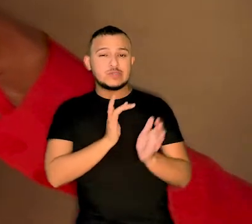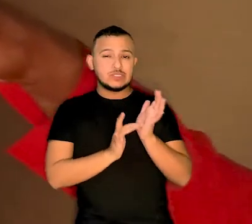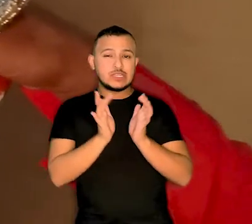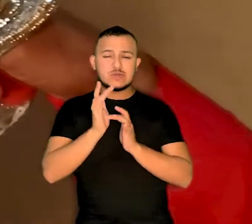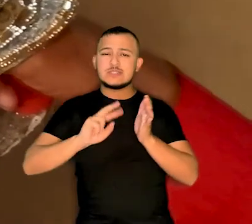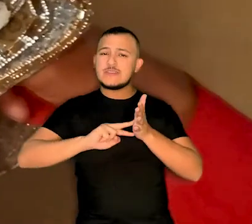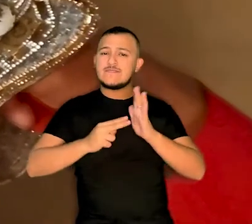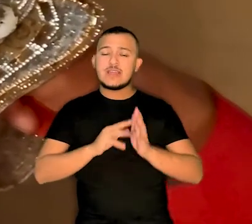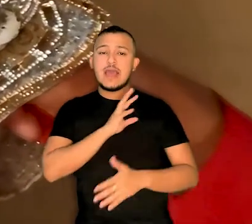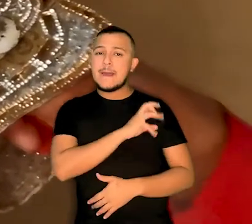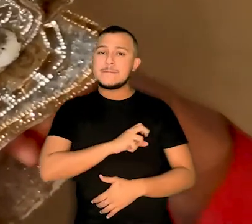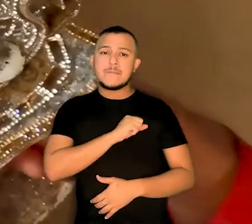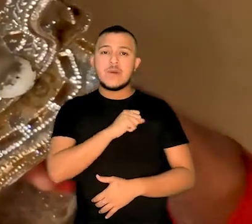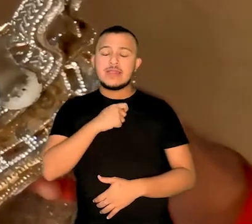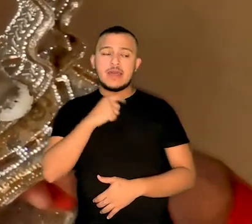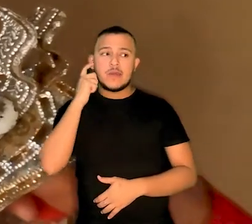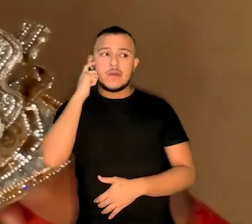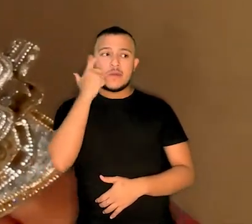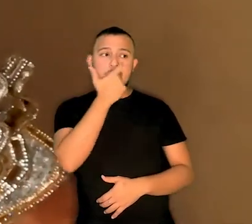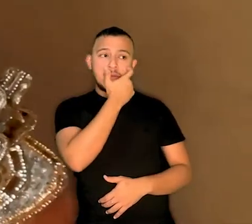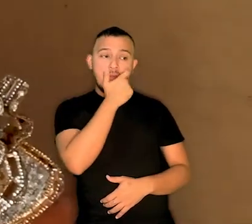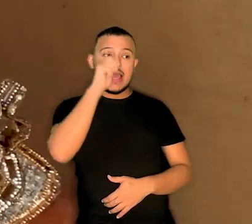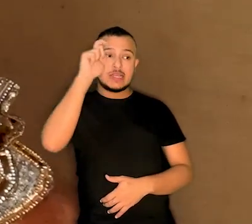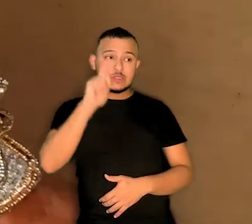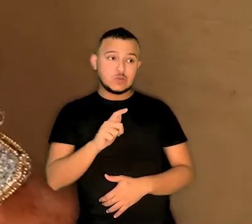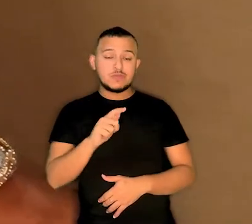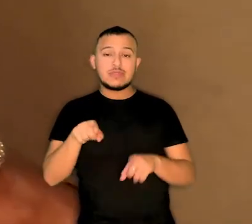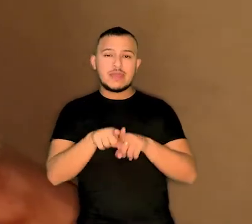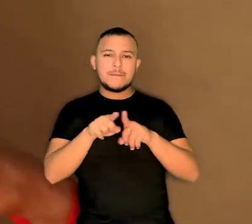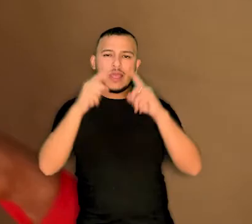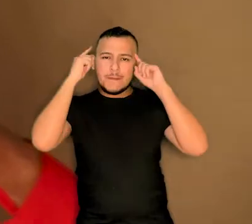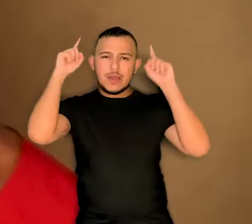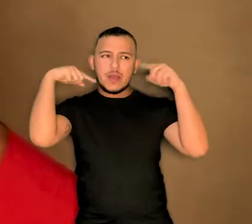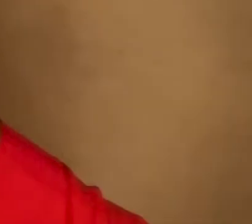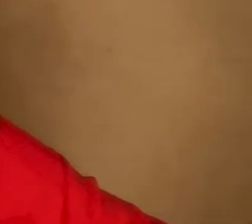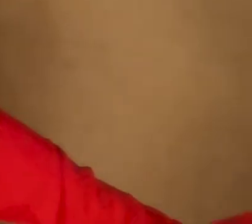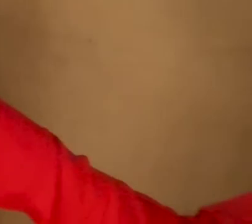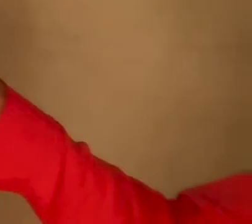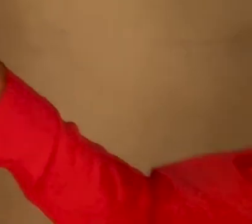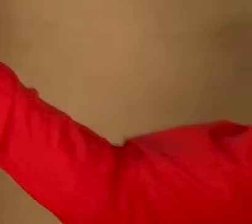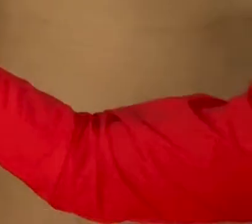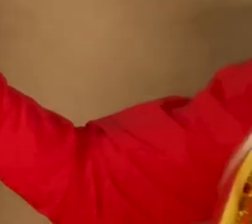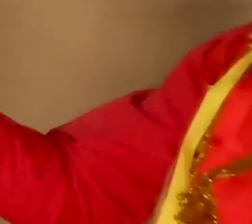De amor, tem os olhos redondos e azul, que os nariz afilou, os cabelos cacheados e a face do Redentor.